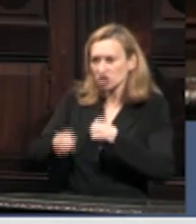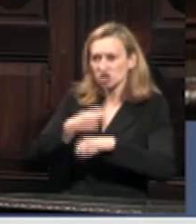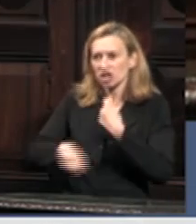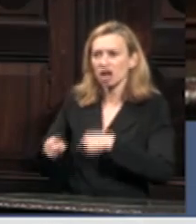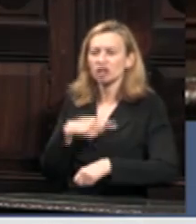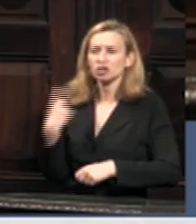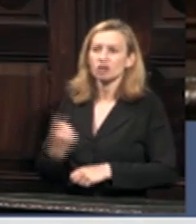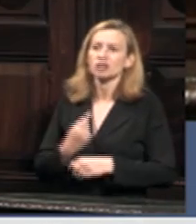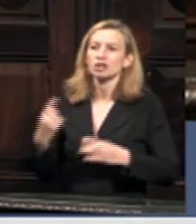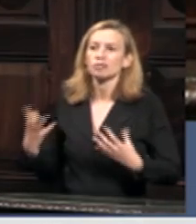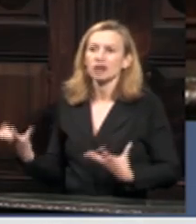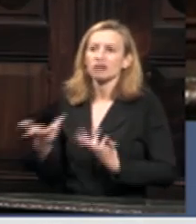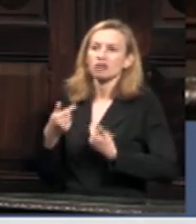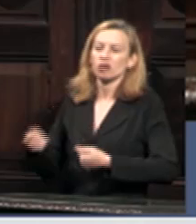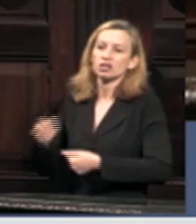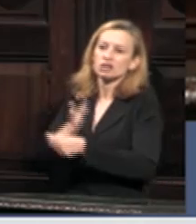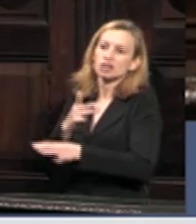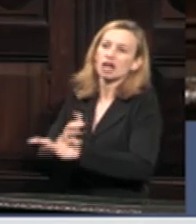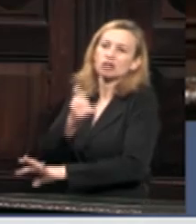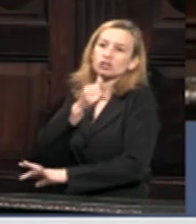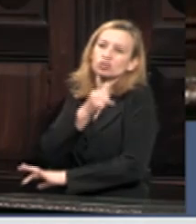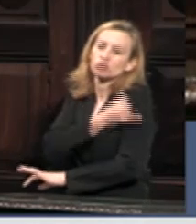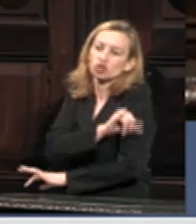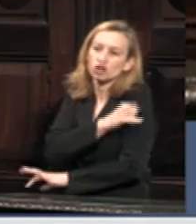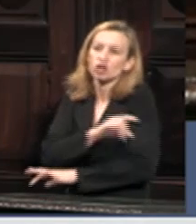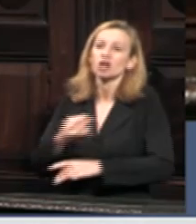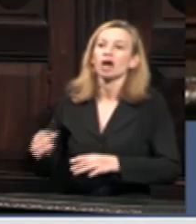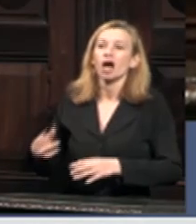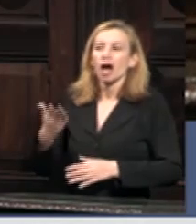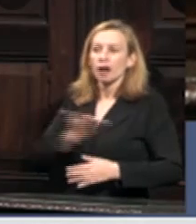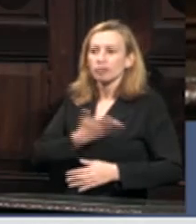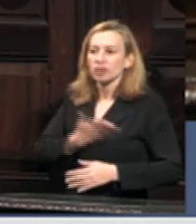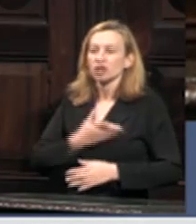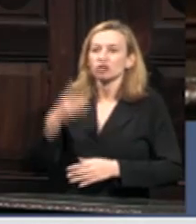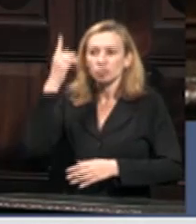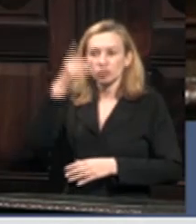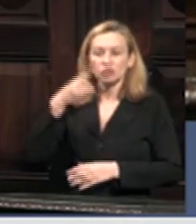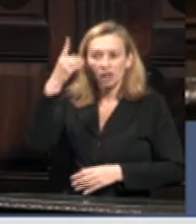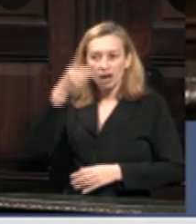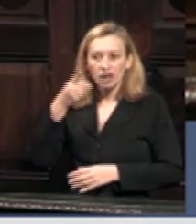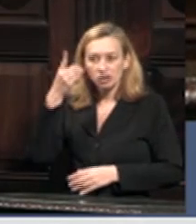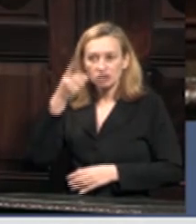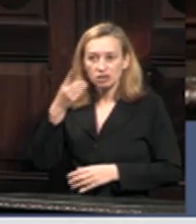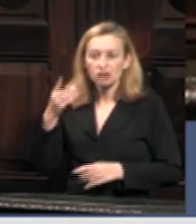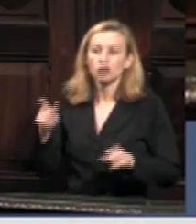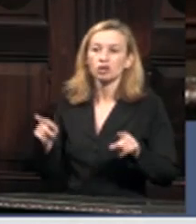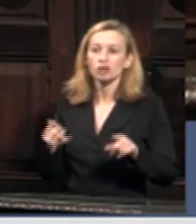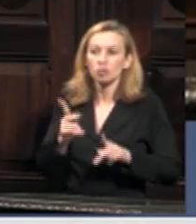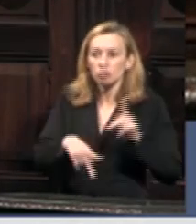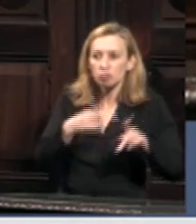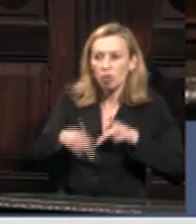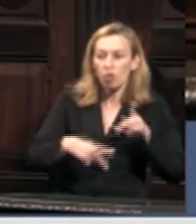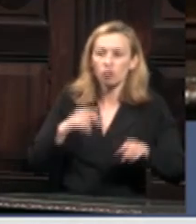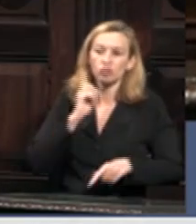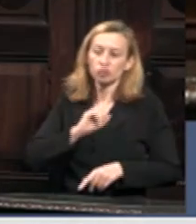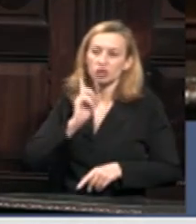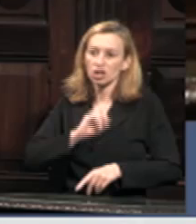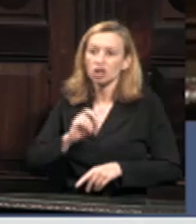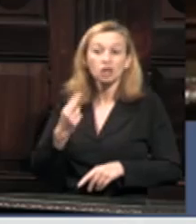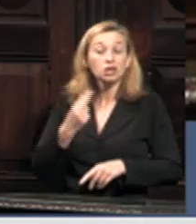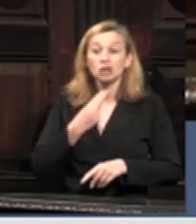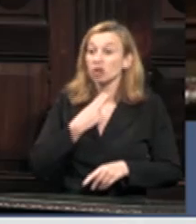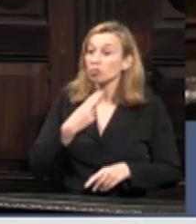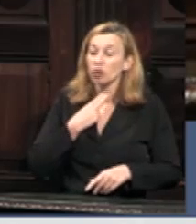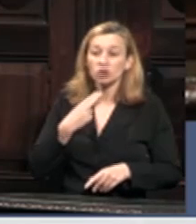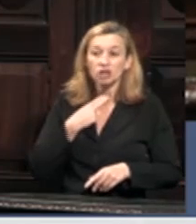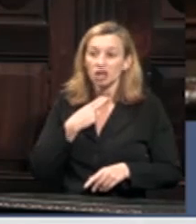querida cidade do Rio de Janeiro. Senhoras e senhores deputados e população carioca e fluminense, nós não podemos dar um salto